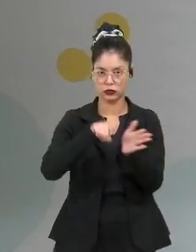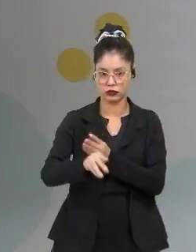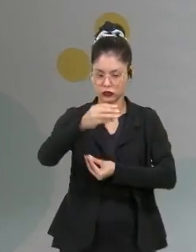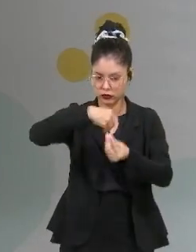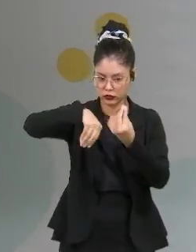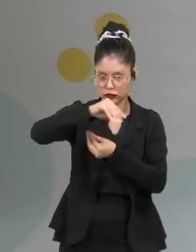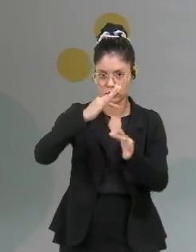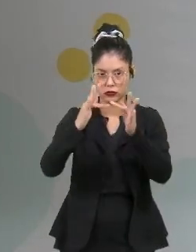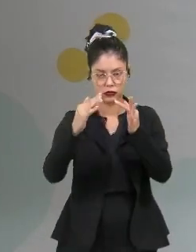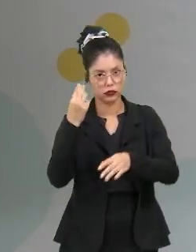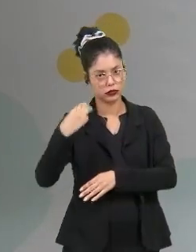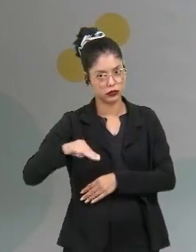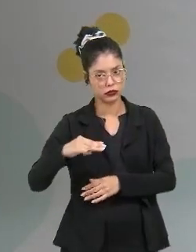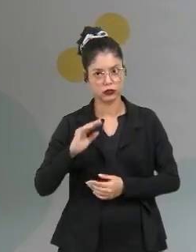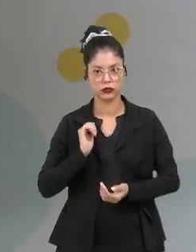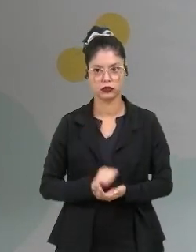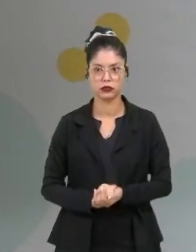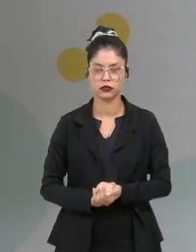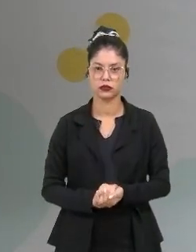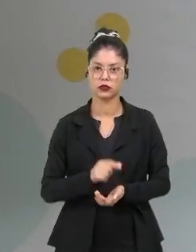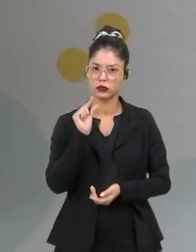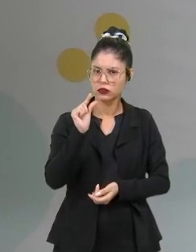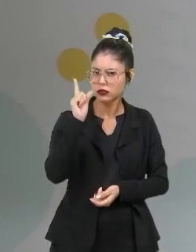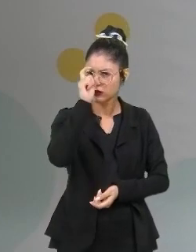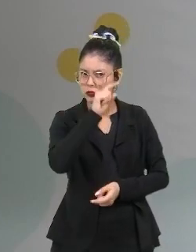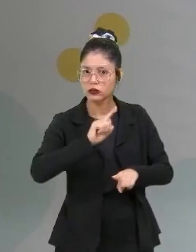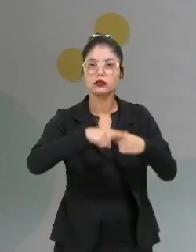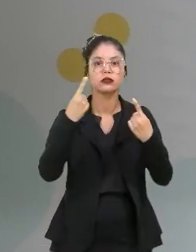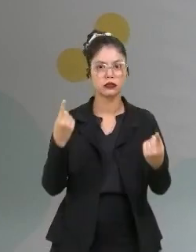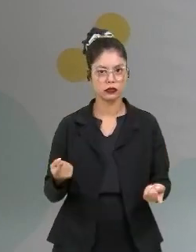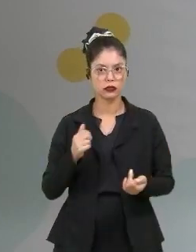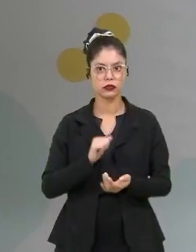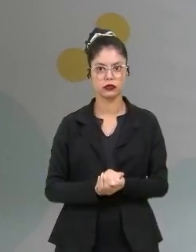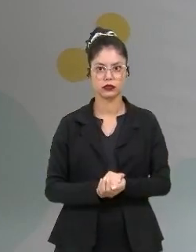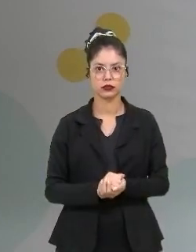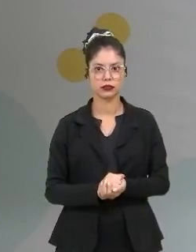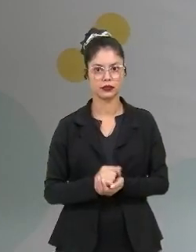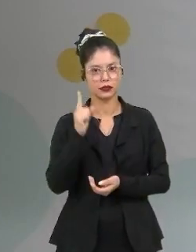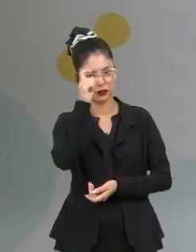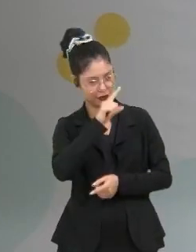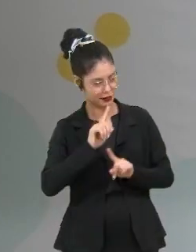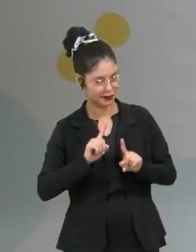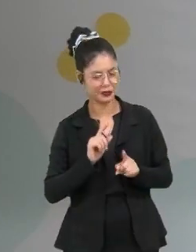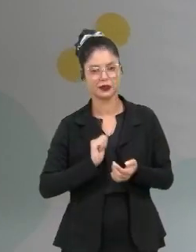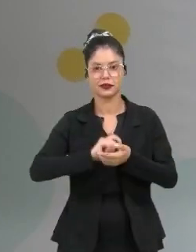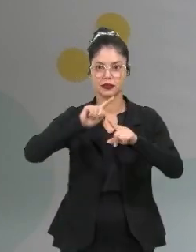mistura aí física e matemática, questão um pouco complicada, porém, não é um bicho de 7 cabeças, né?